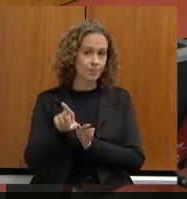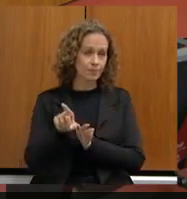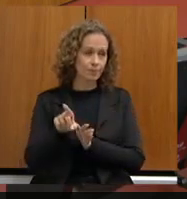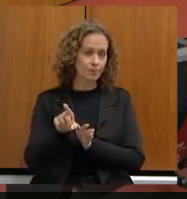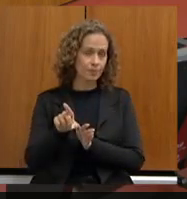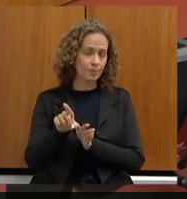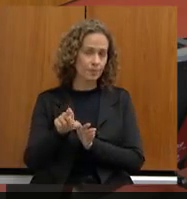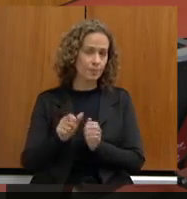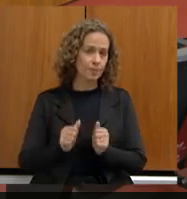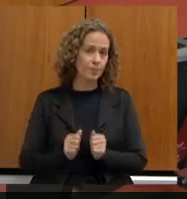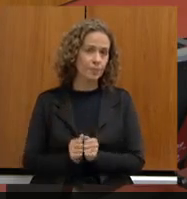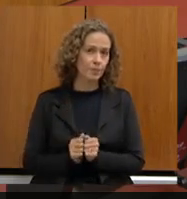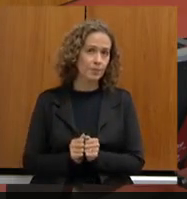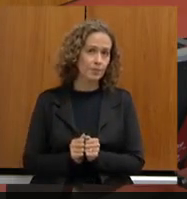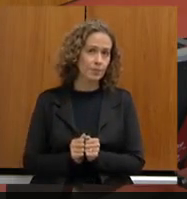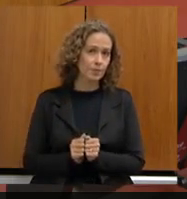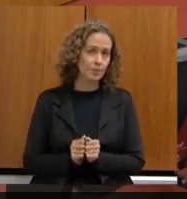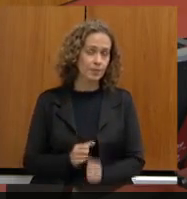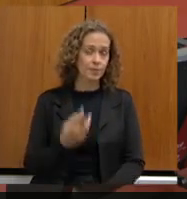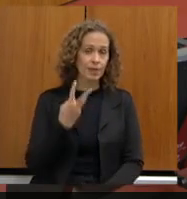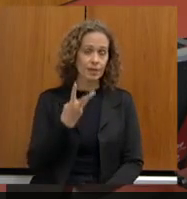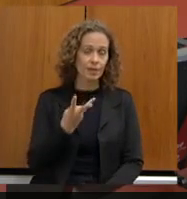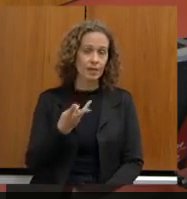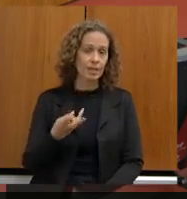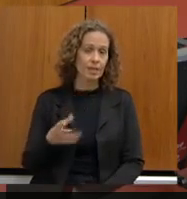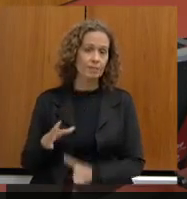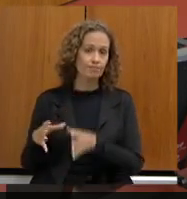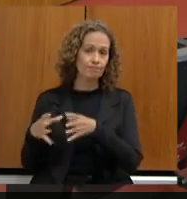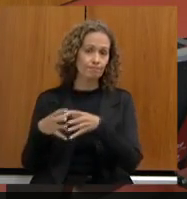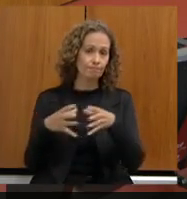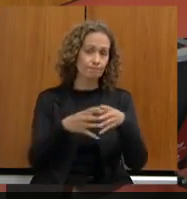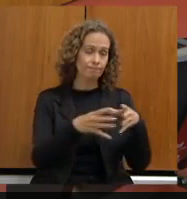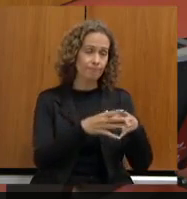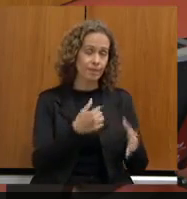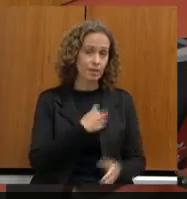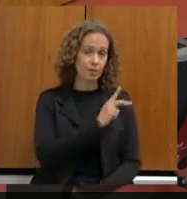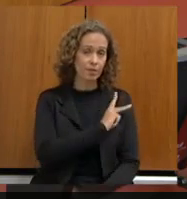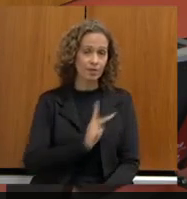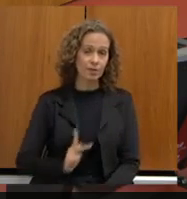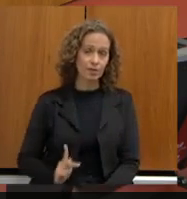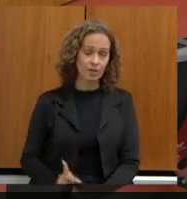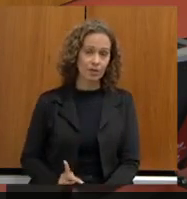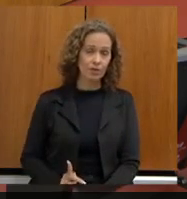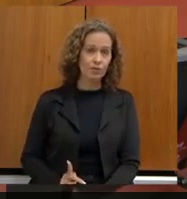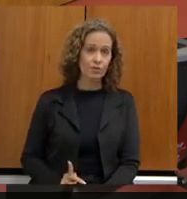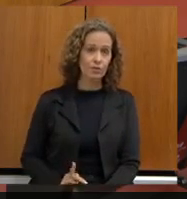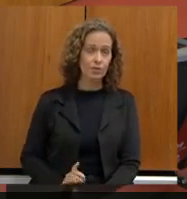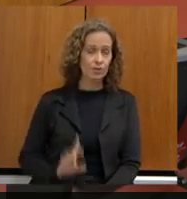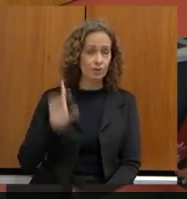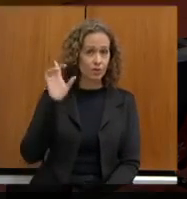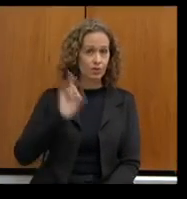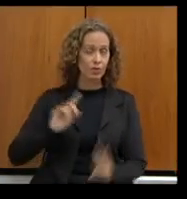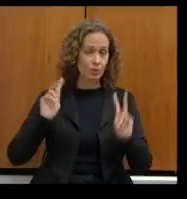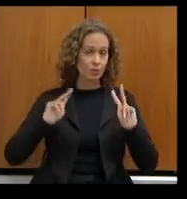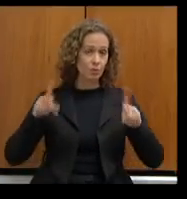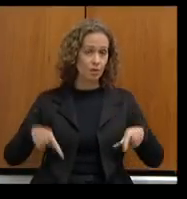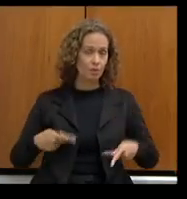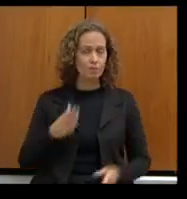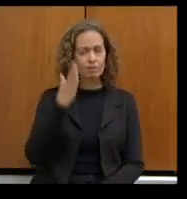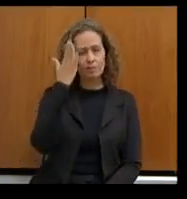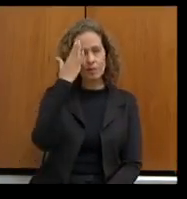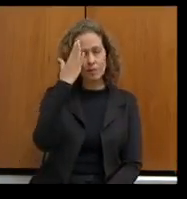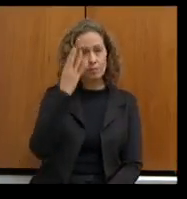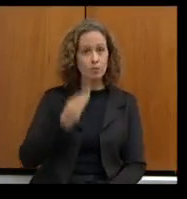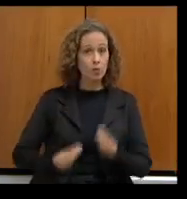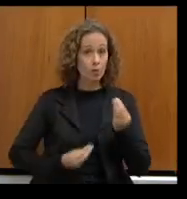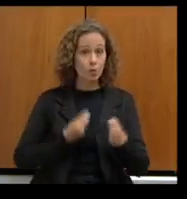para três grandes credores eu como presidente da Comissão de Direitos Humanos e nós sabemos o quanto os direitos